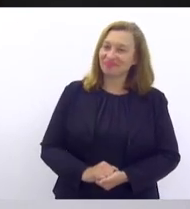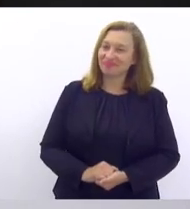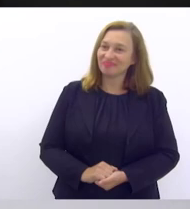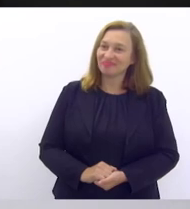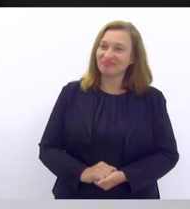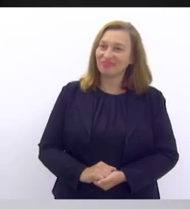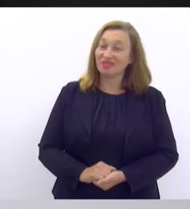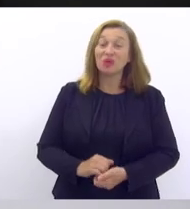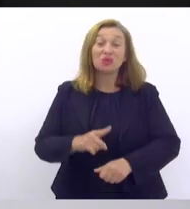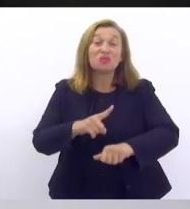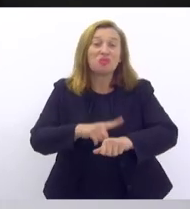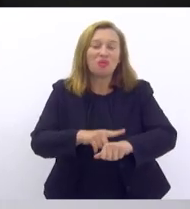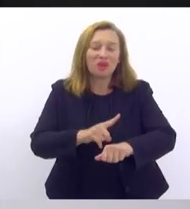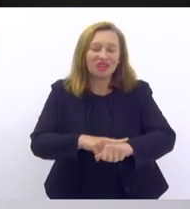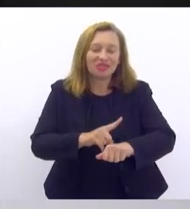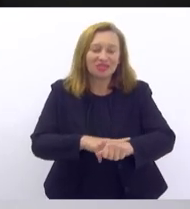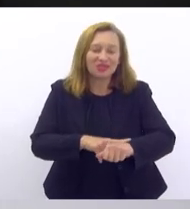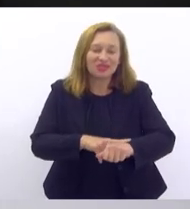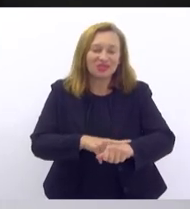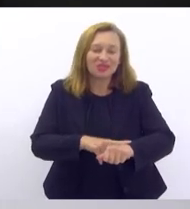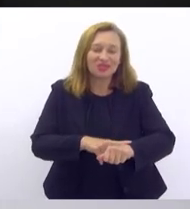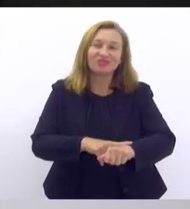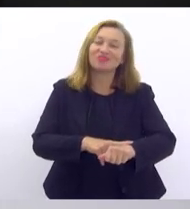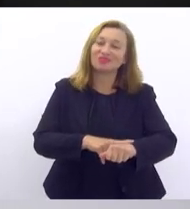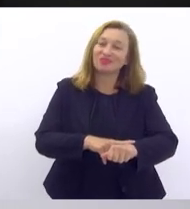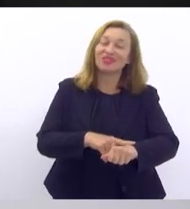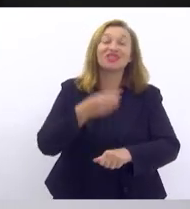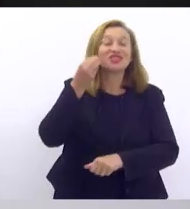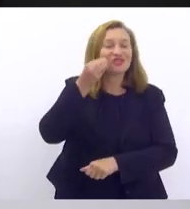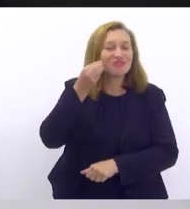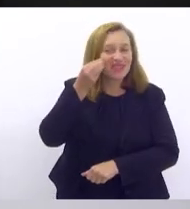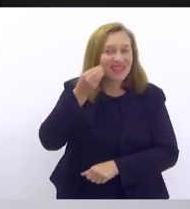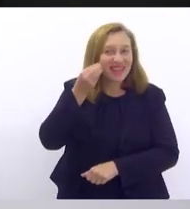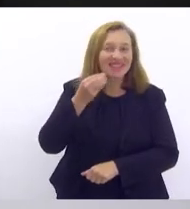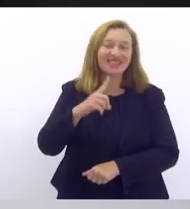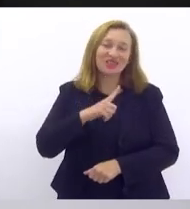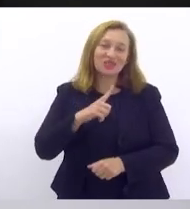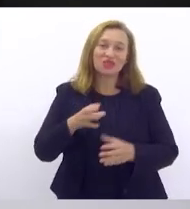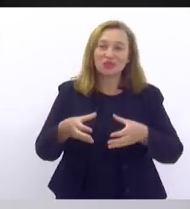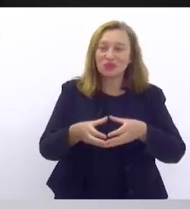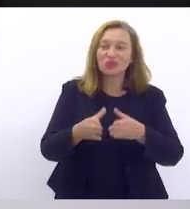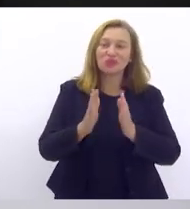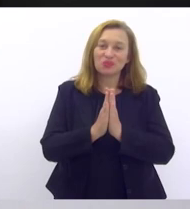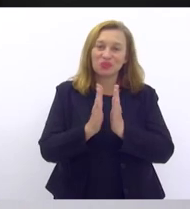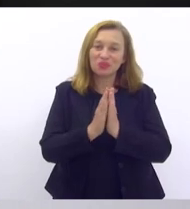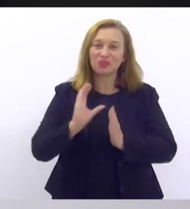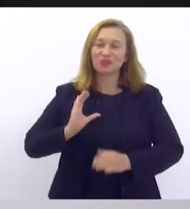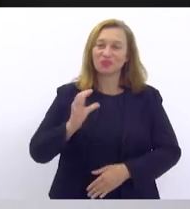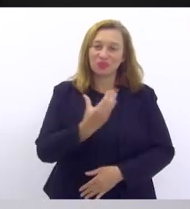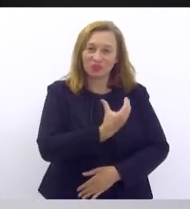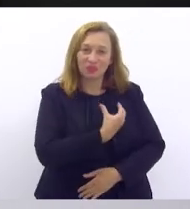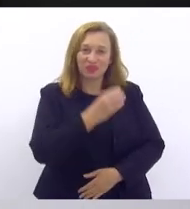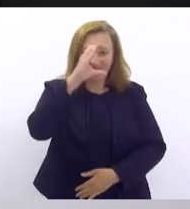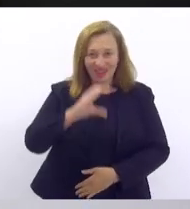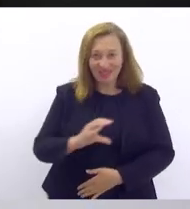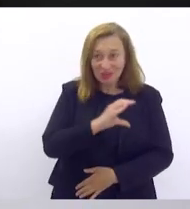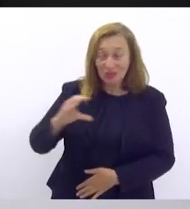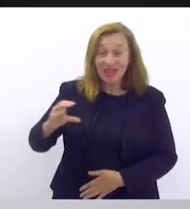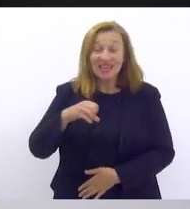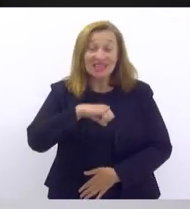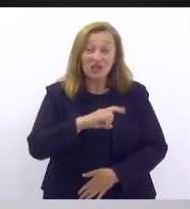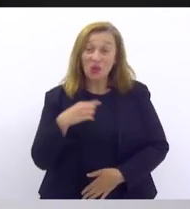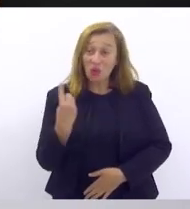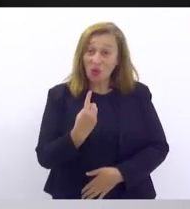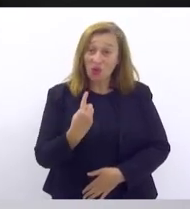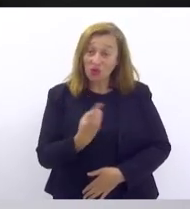através deste momento e dos momentos em que vivi na renovação carismática católica. Se hoje estamos